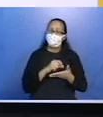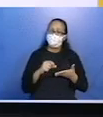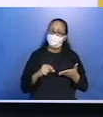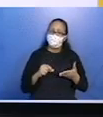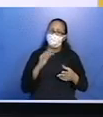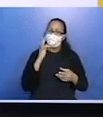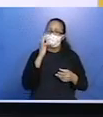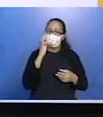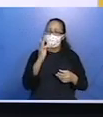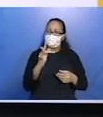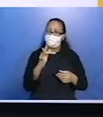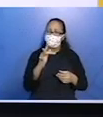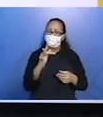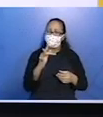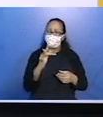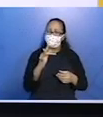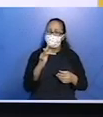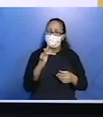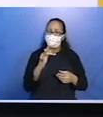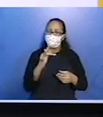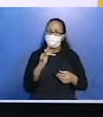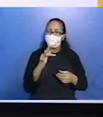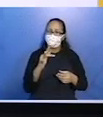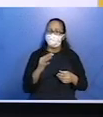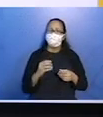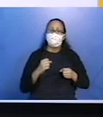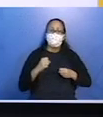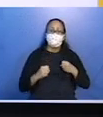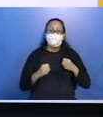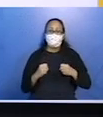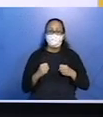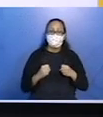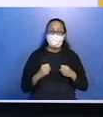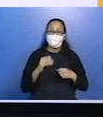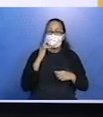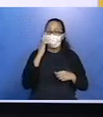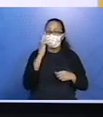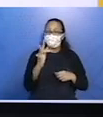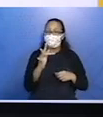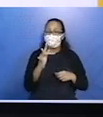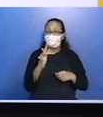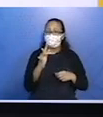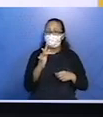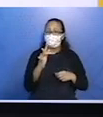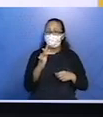futuro. Então, onde era correu, o menino correrá muito.